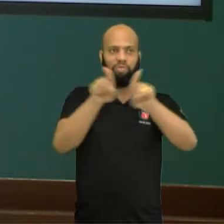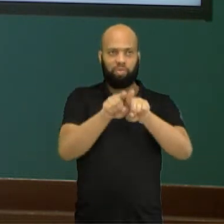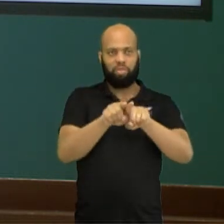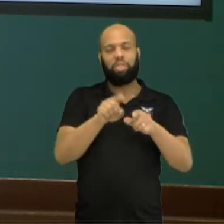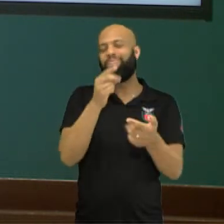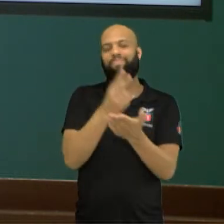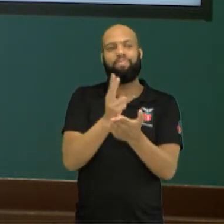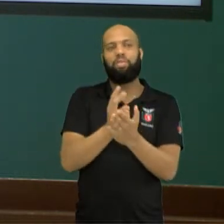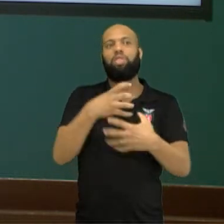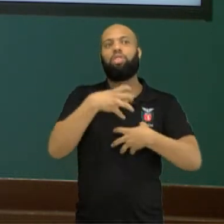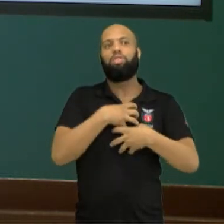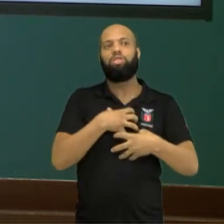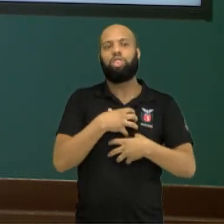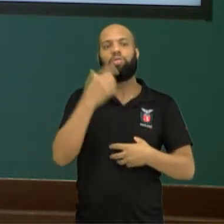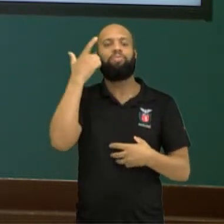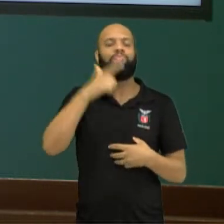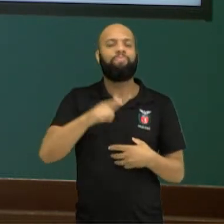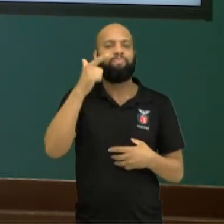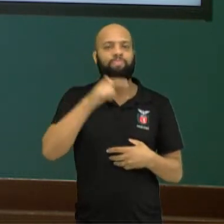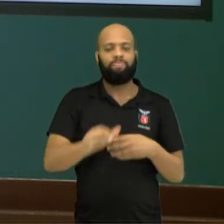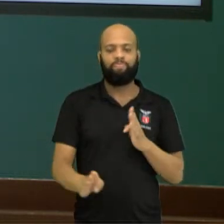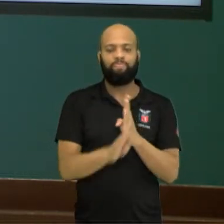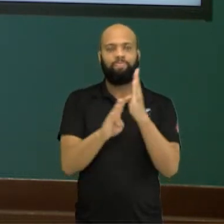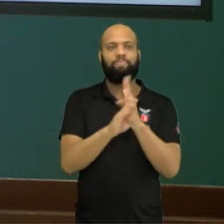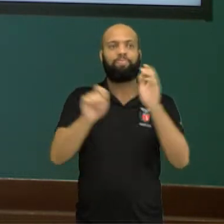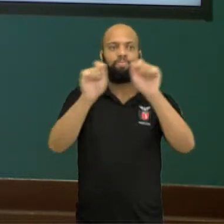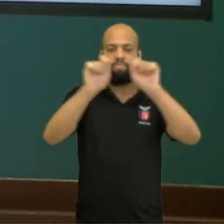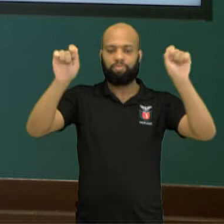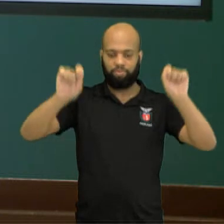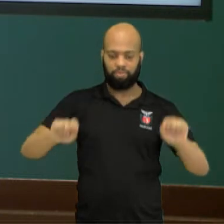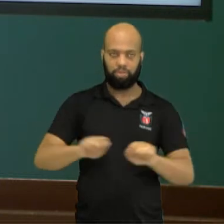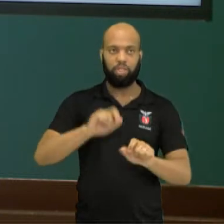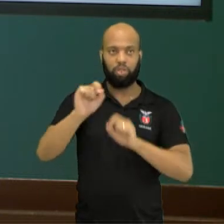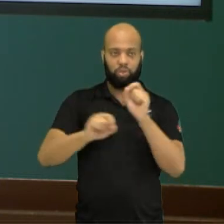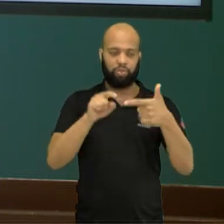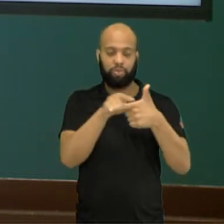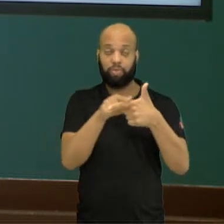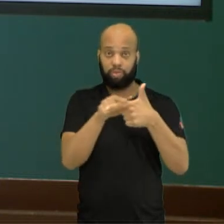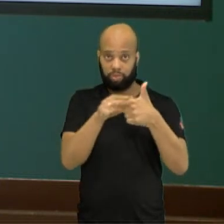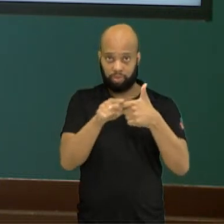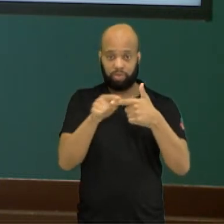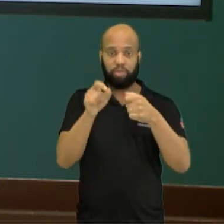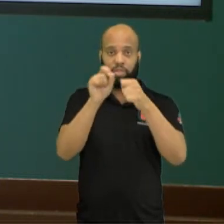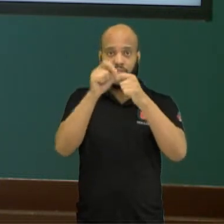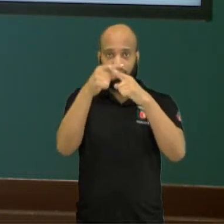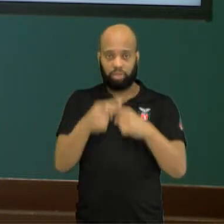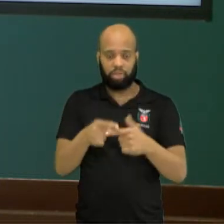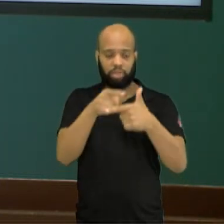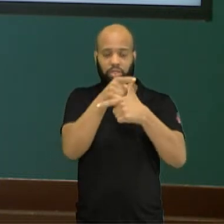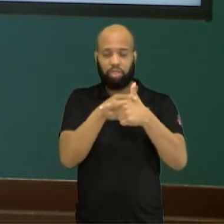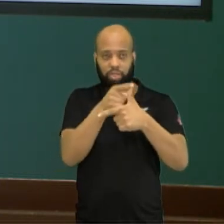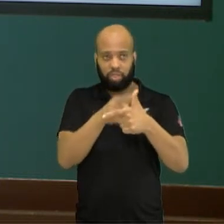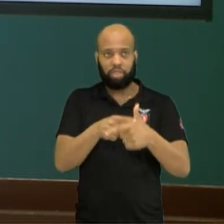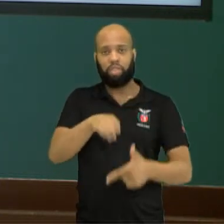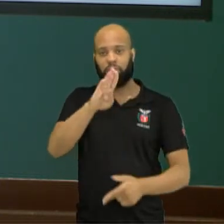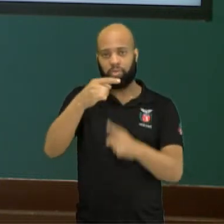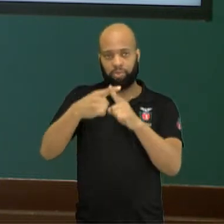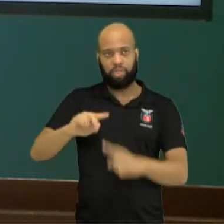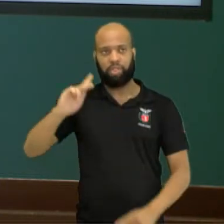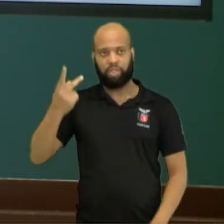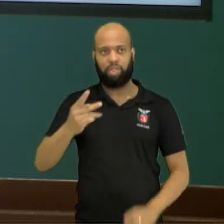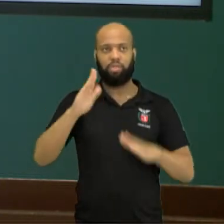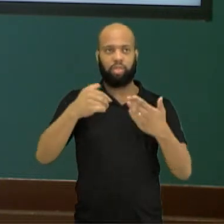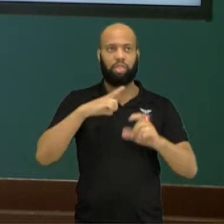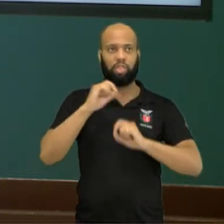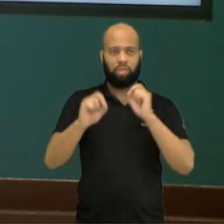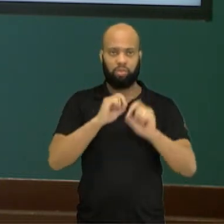a base ela está em torno da circunferência aqui da base, que é um círculo, então vai ser